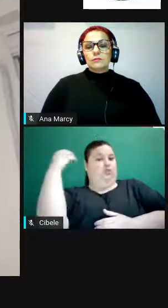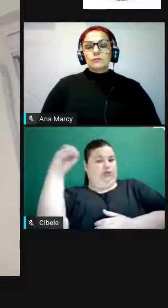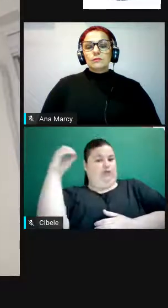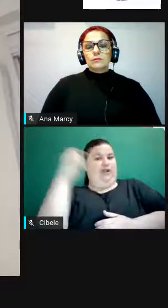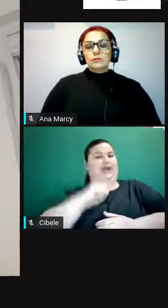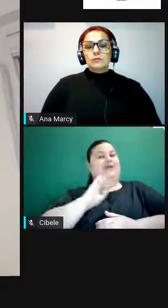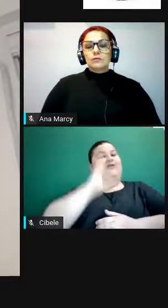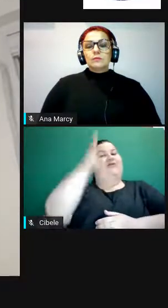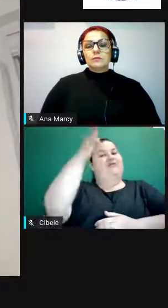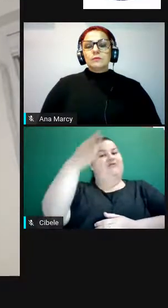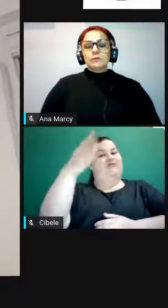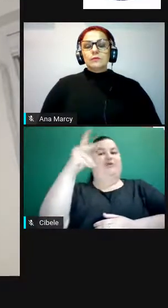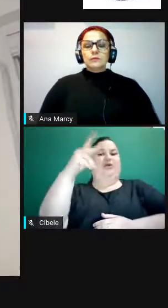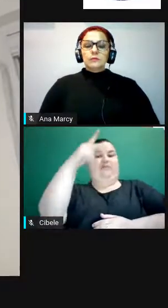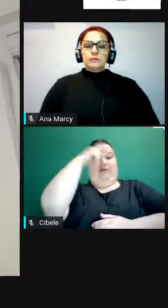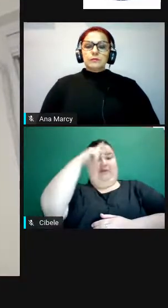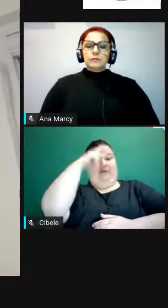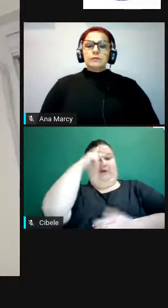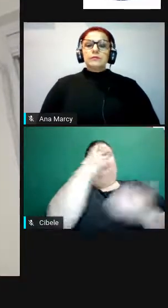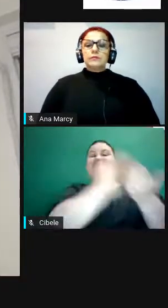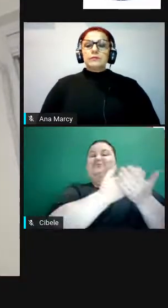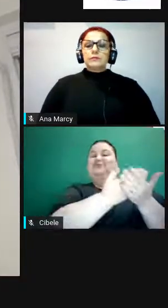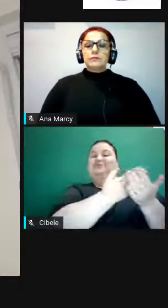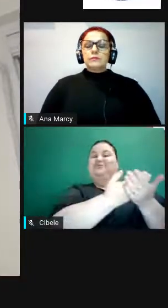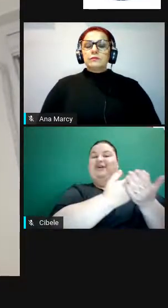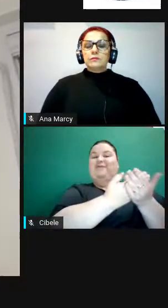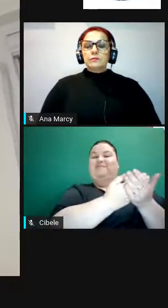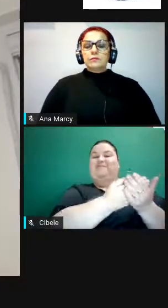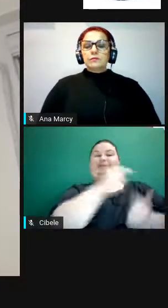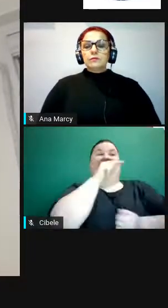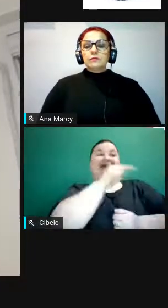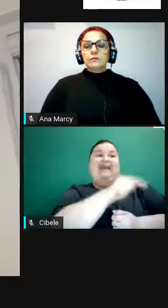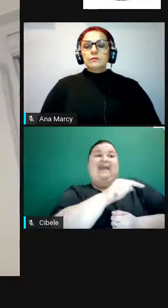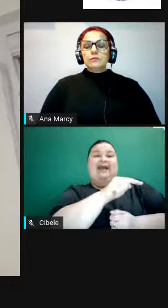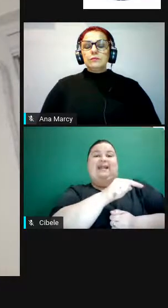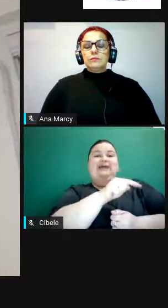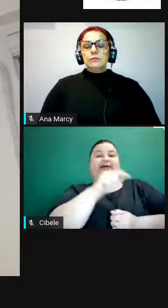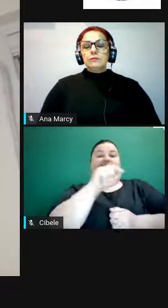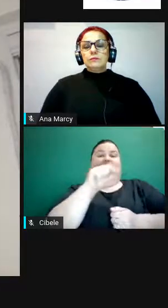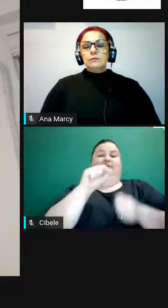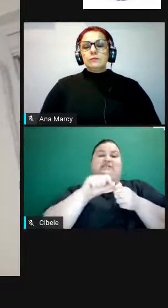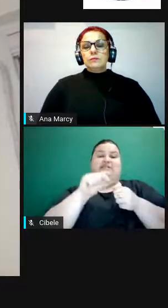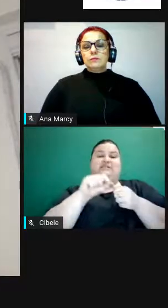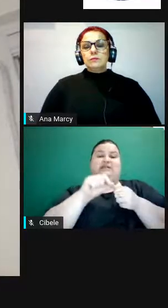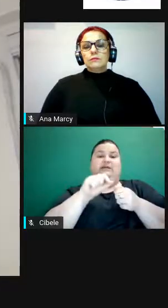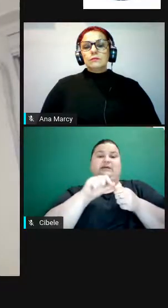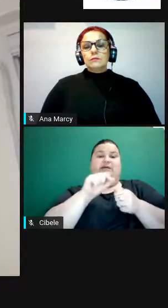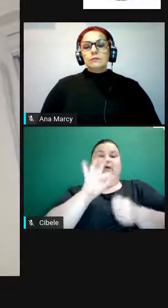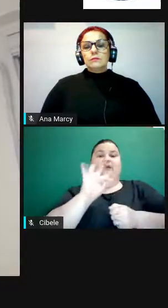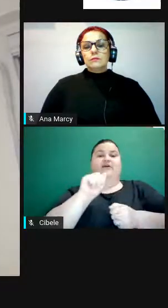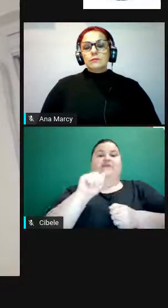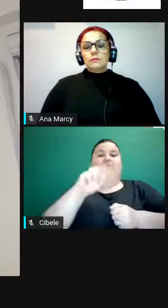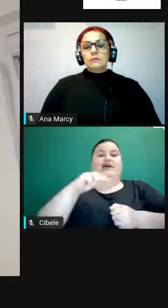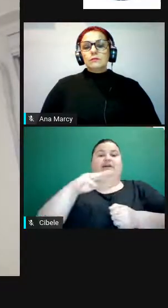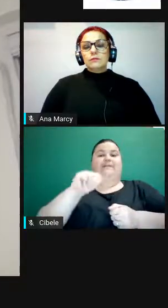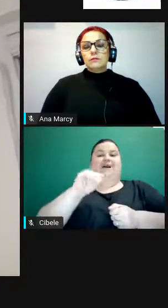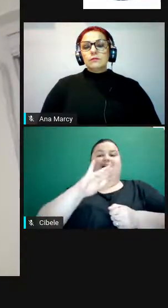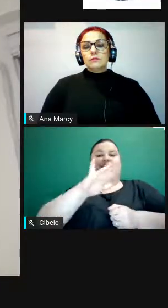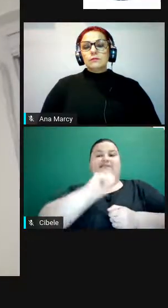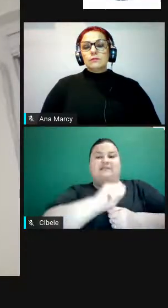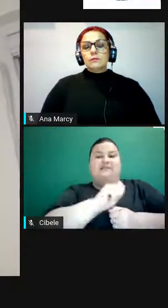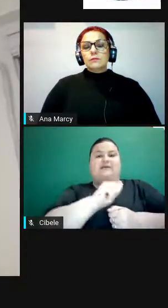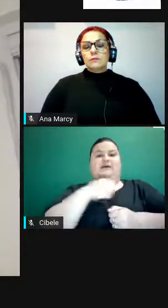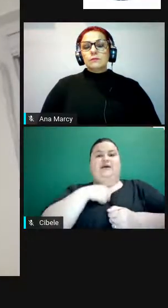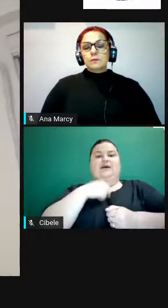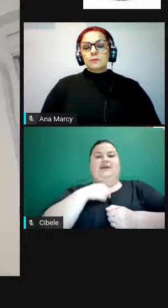a gente foi para Pelotas para estudar e ela ficou que ela fazer a farmácia e eu fui para mais tarde tava nesse meio tempo ela engravidou né eu fiquei muito contente